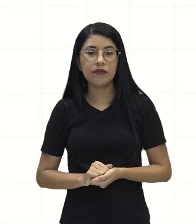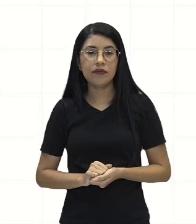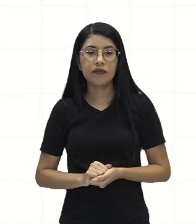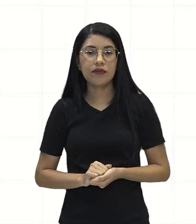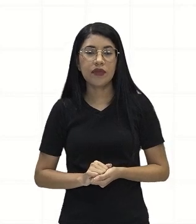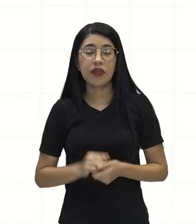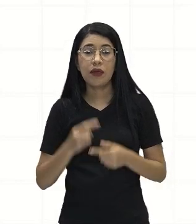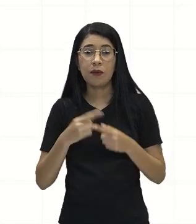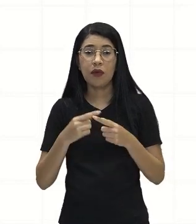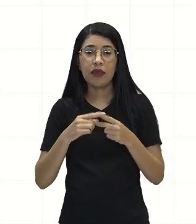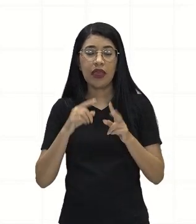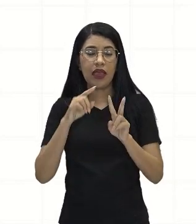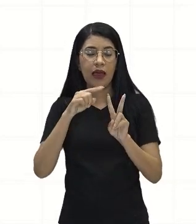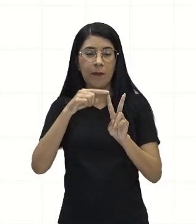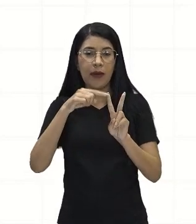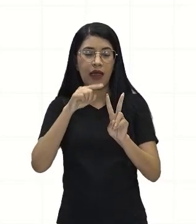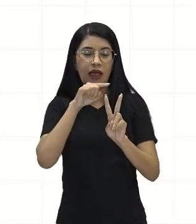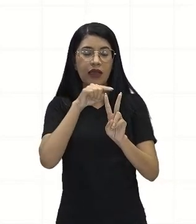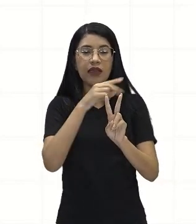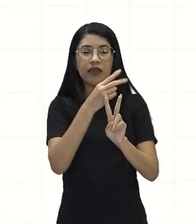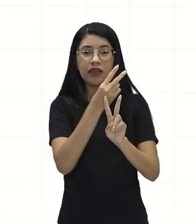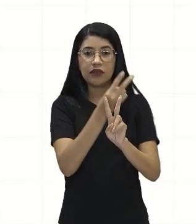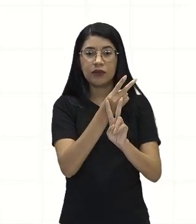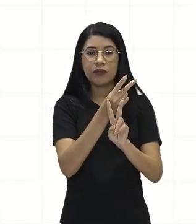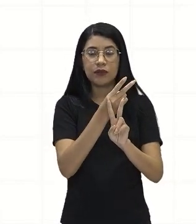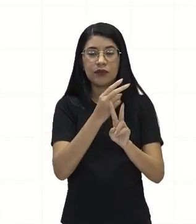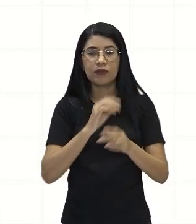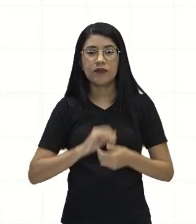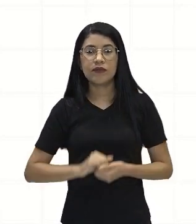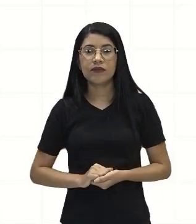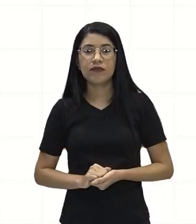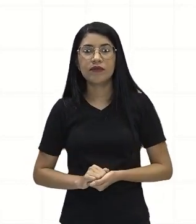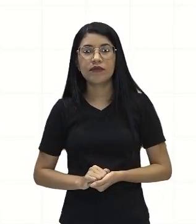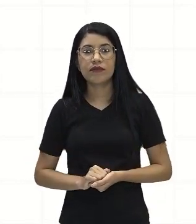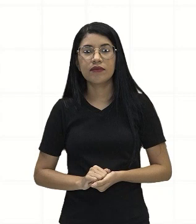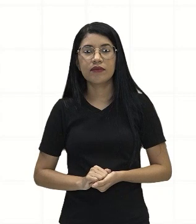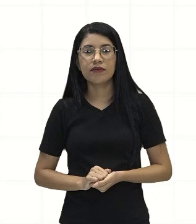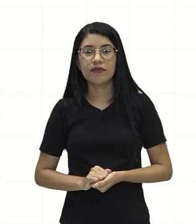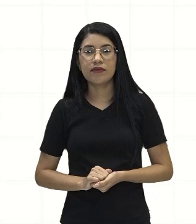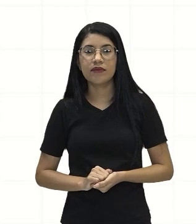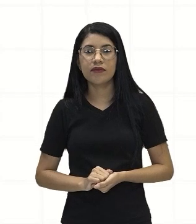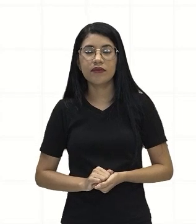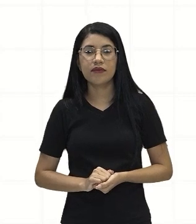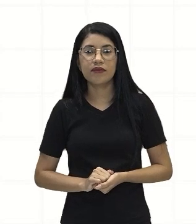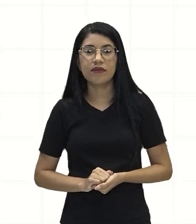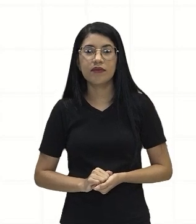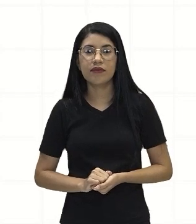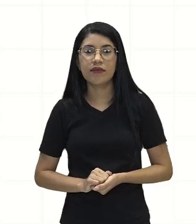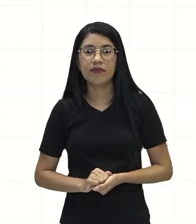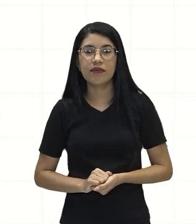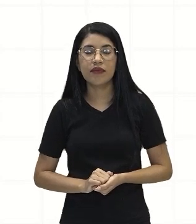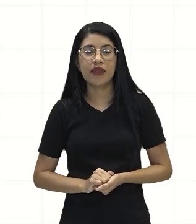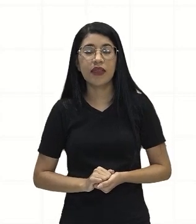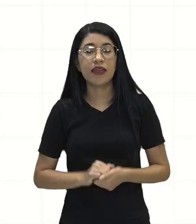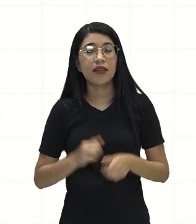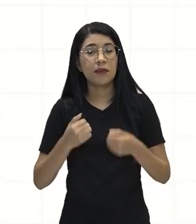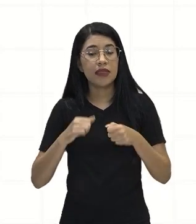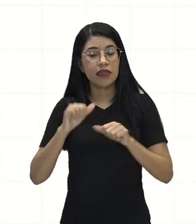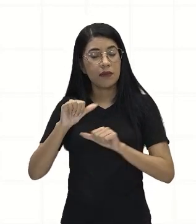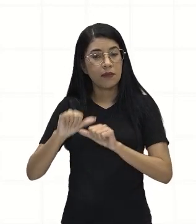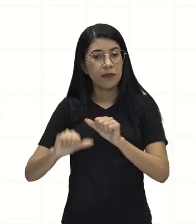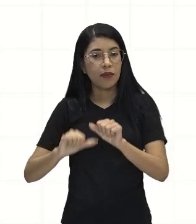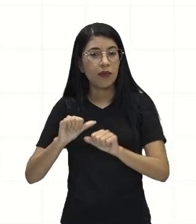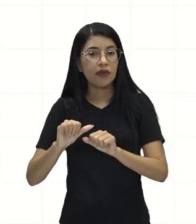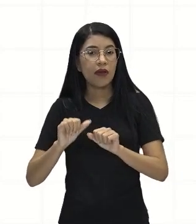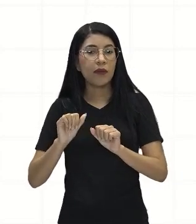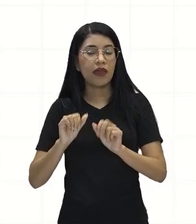esse cara aqui é o índice. Ó. Então, aqui, ó, você transforma, ou seja, ó, a raiz quadrada